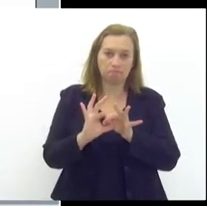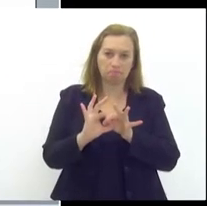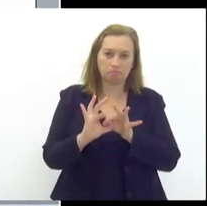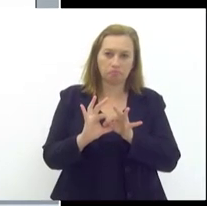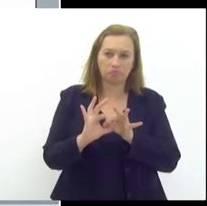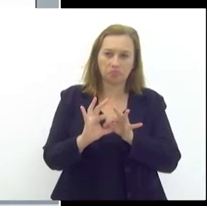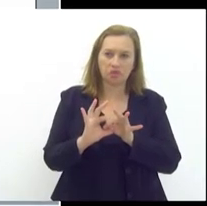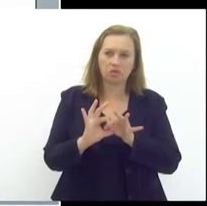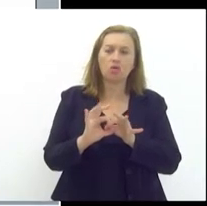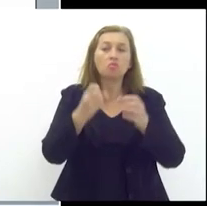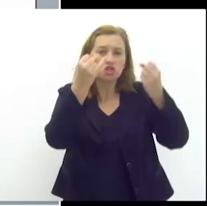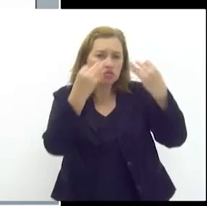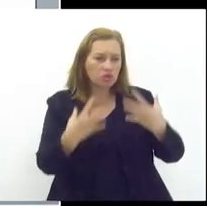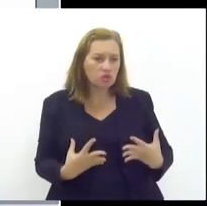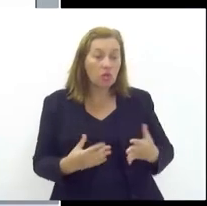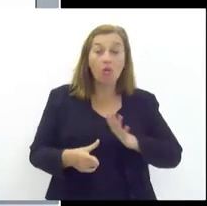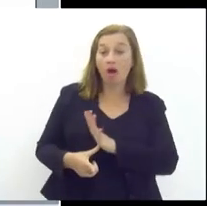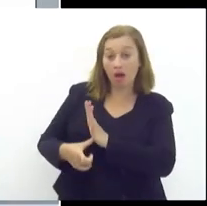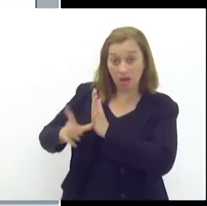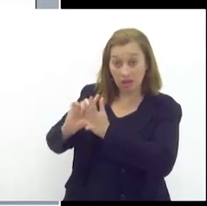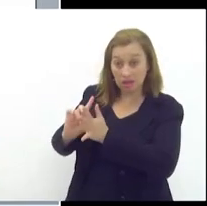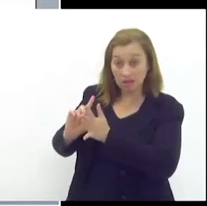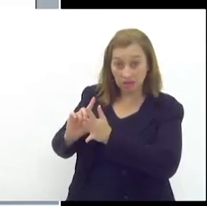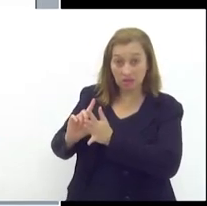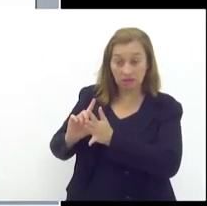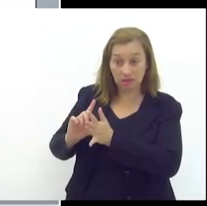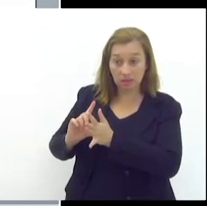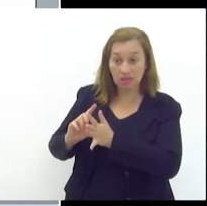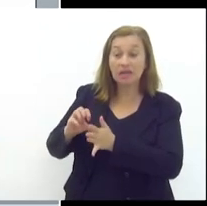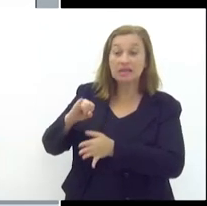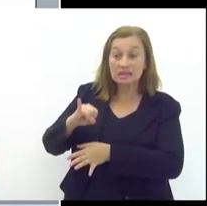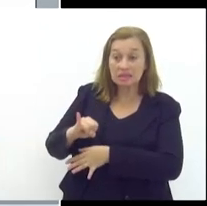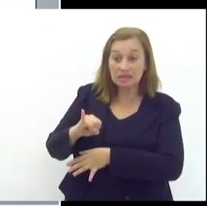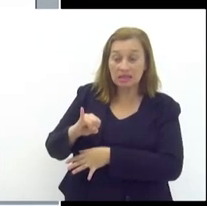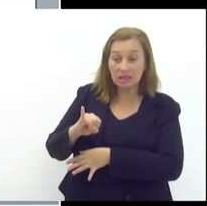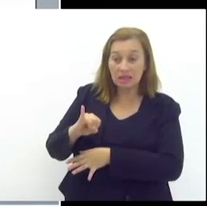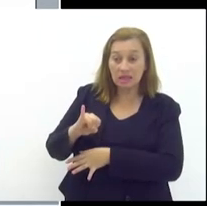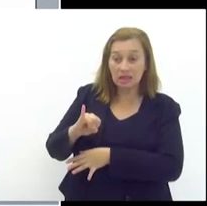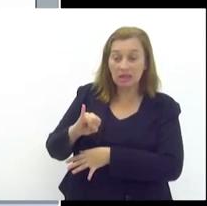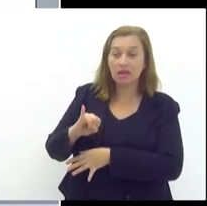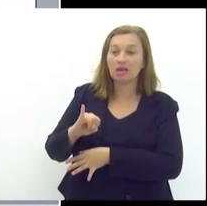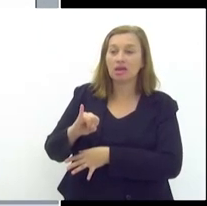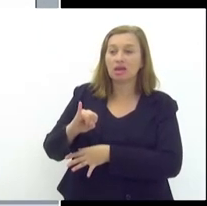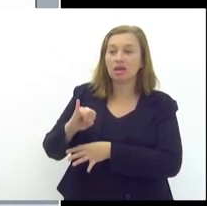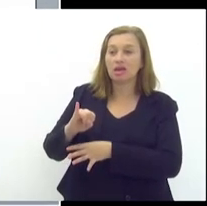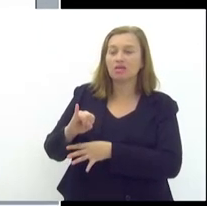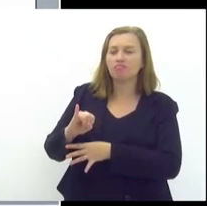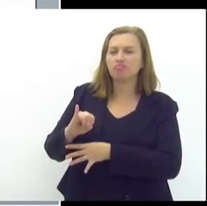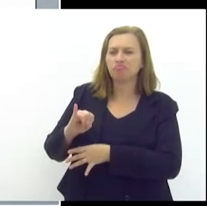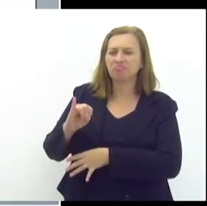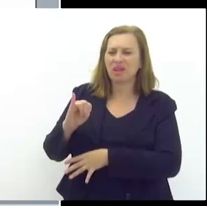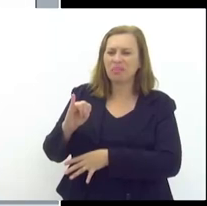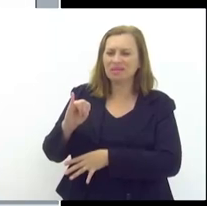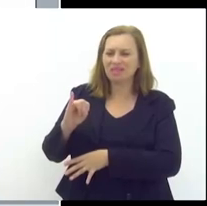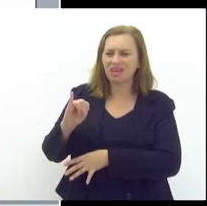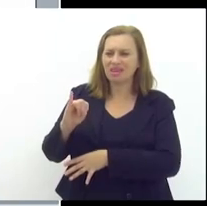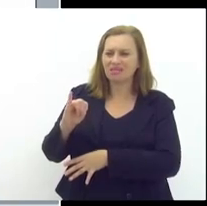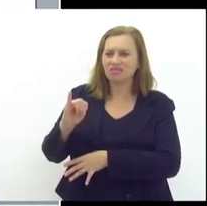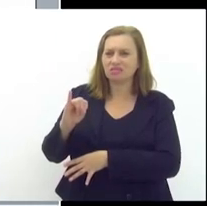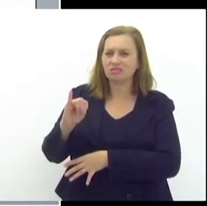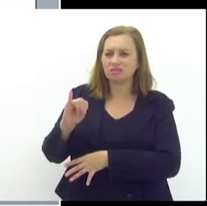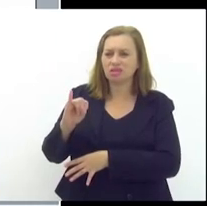é aqui Como disse aqui na mesa anterior se der uma bandeira e um hino virou um estado conselho federativo